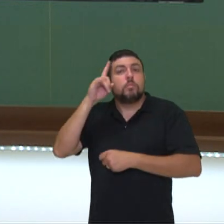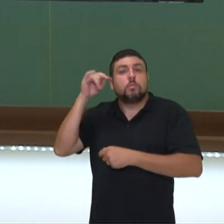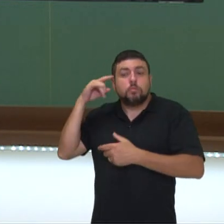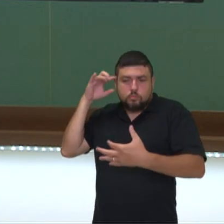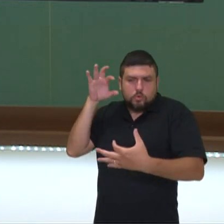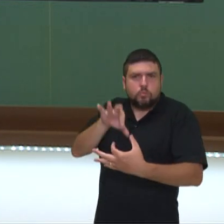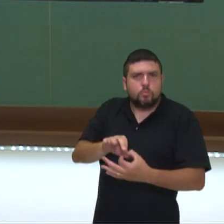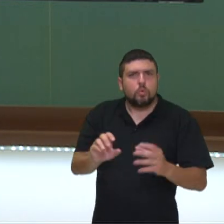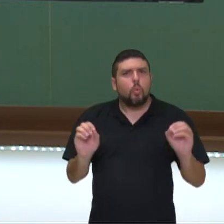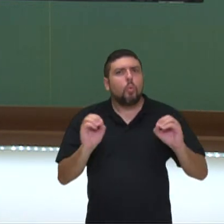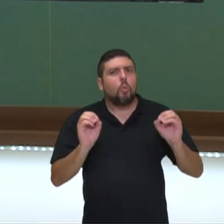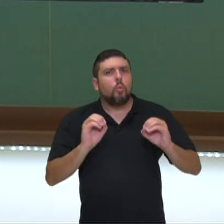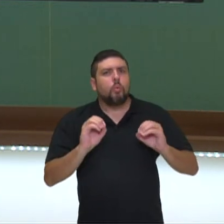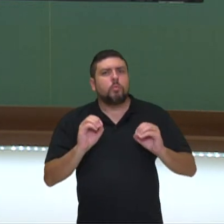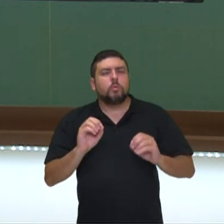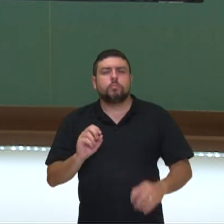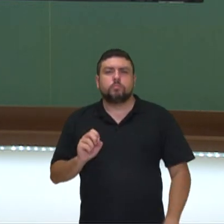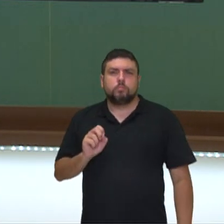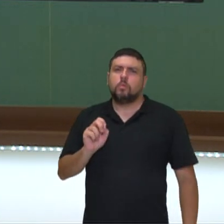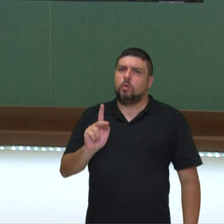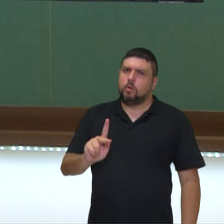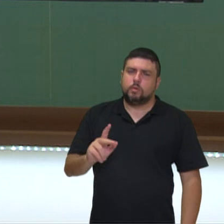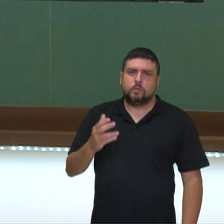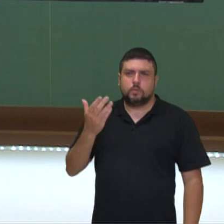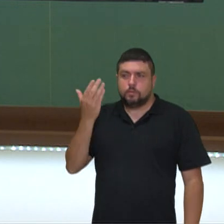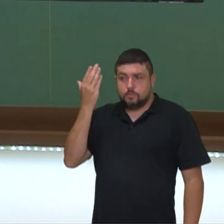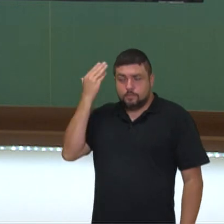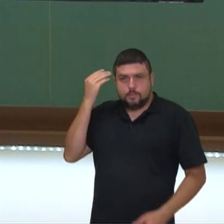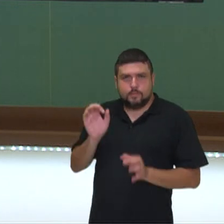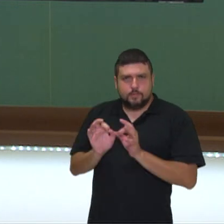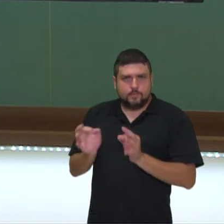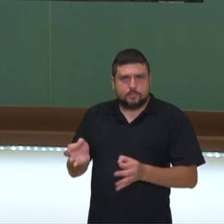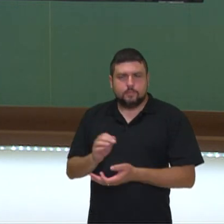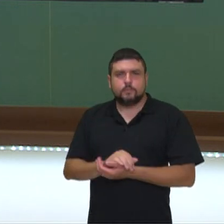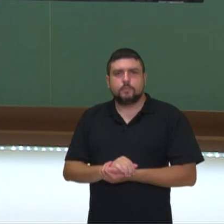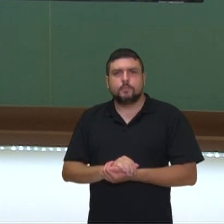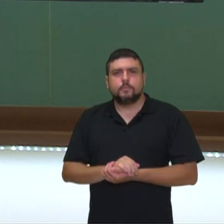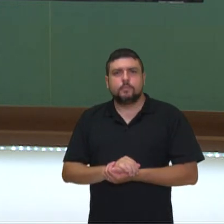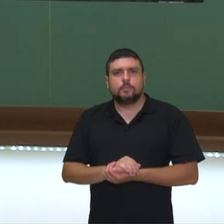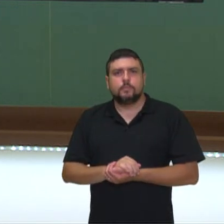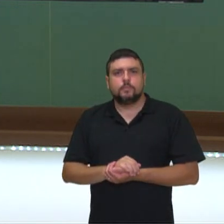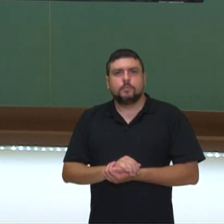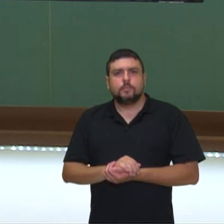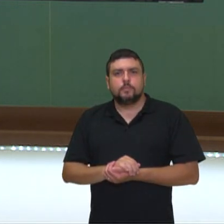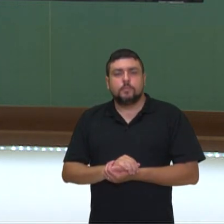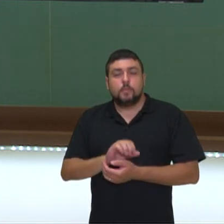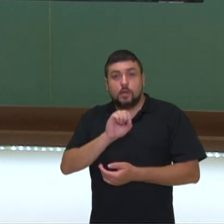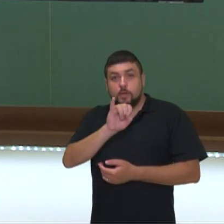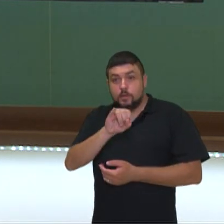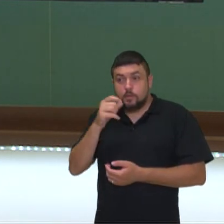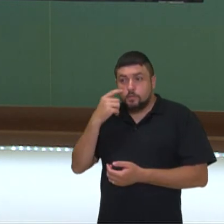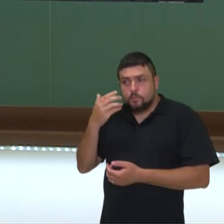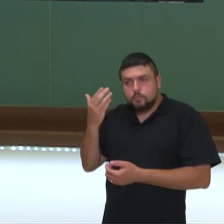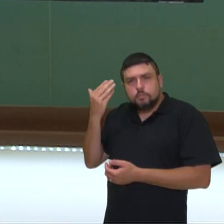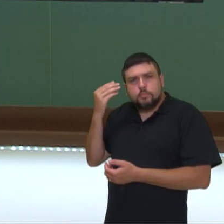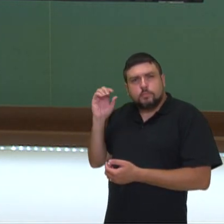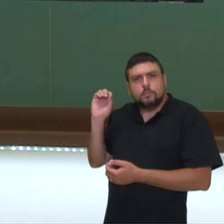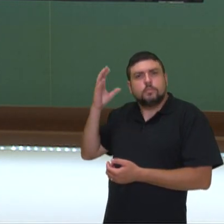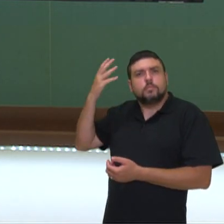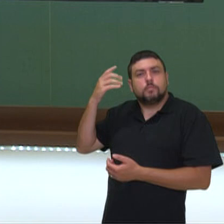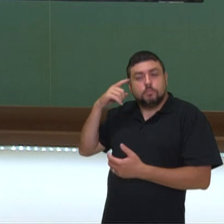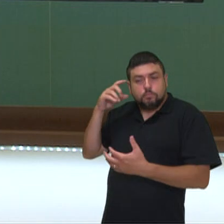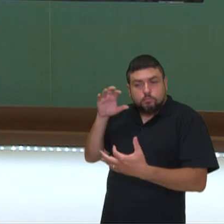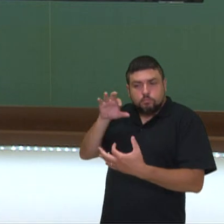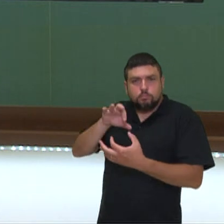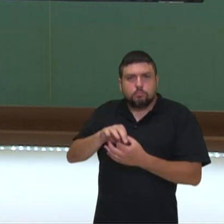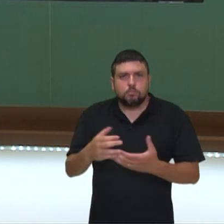com o tempo presente, beleza, é o passado simples. Caso contrário, se a gente está vendo o resultado daquilo